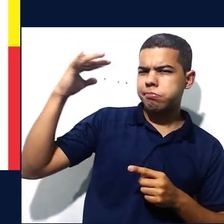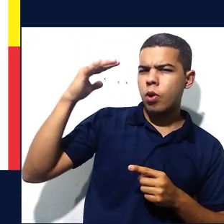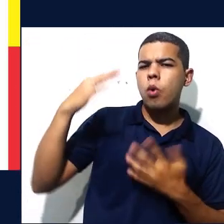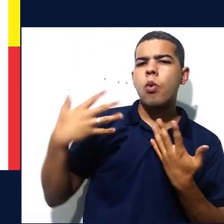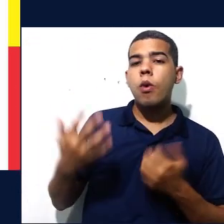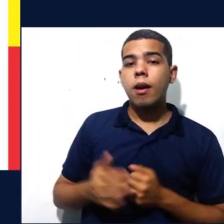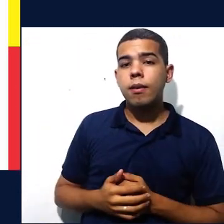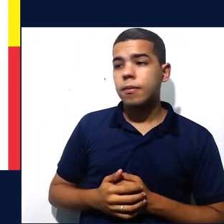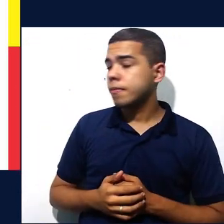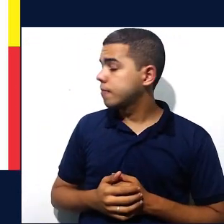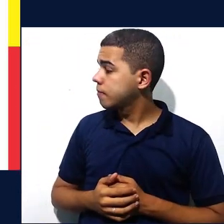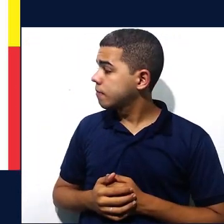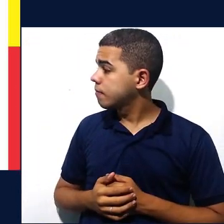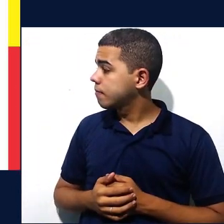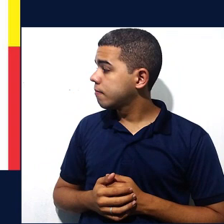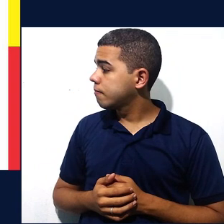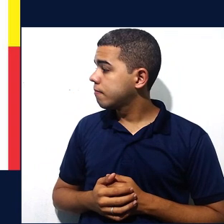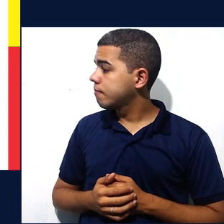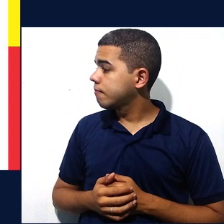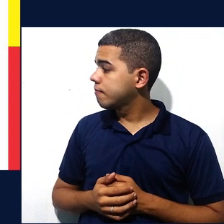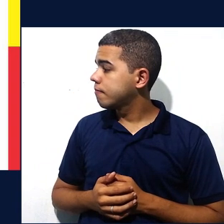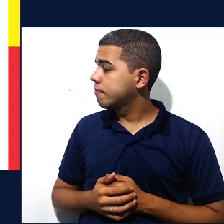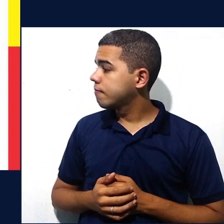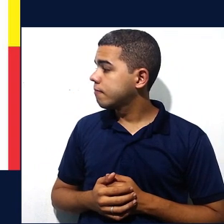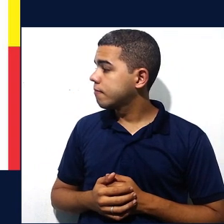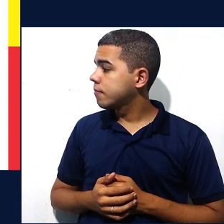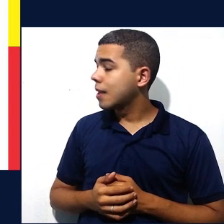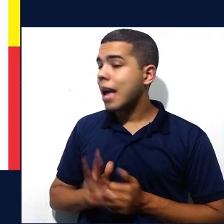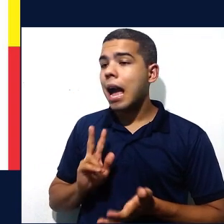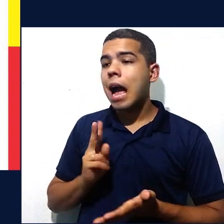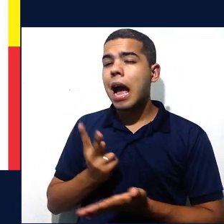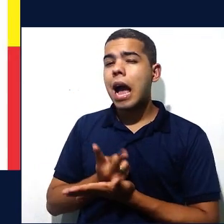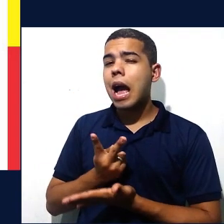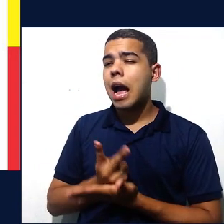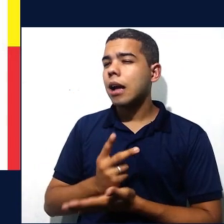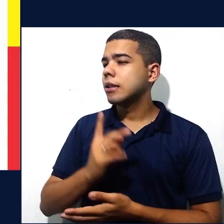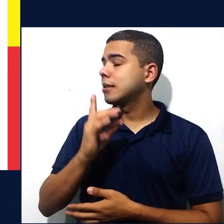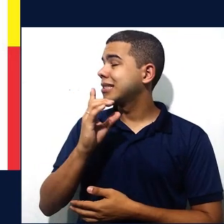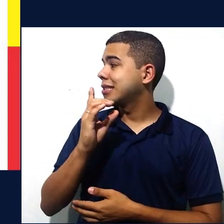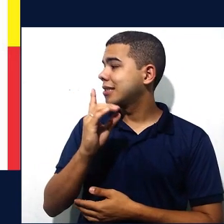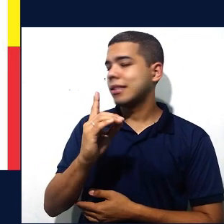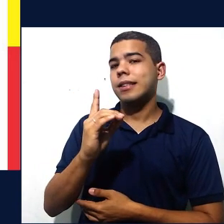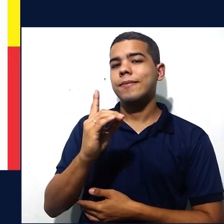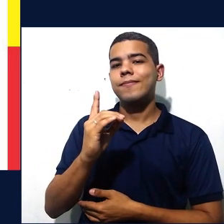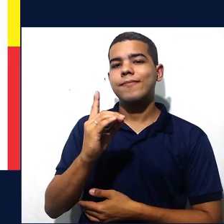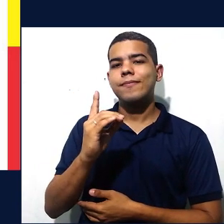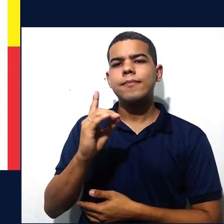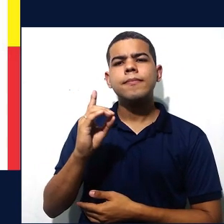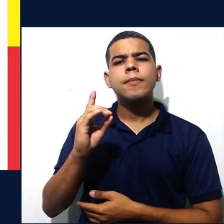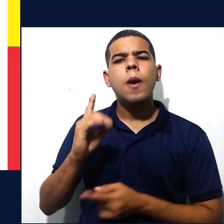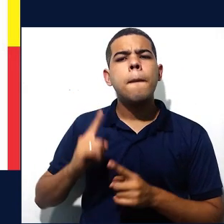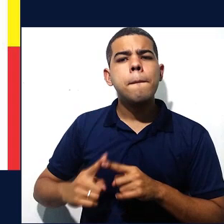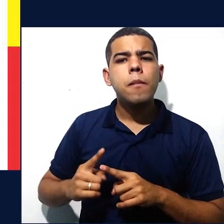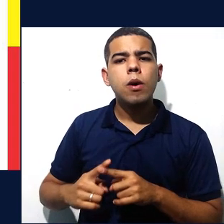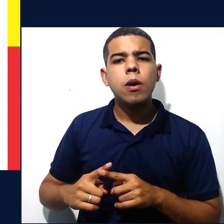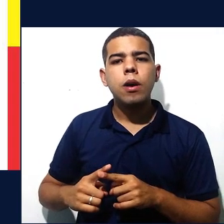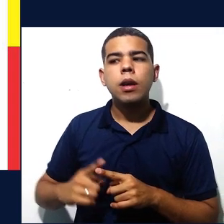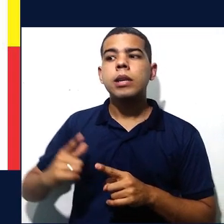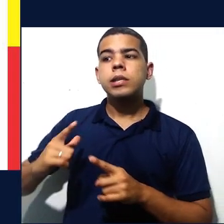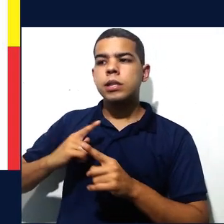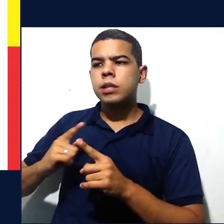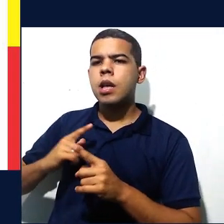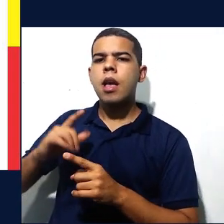ver? A alternativa que é incorreta é a D, porque ele vem dizendo assim, ó, a